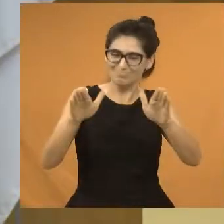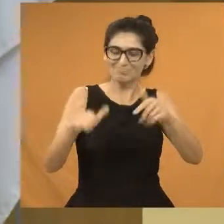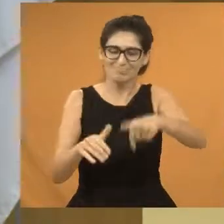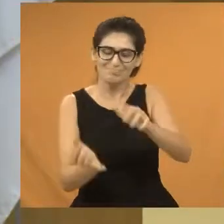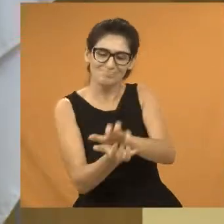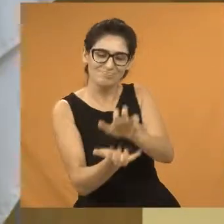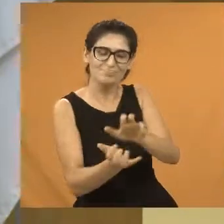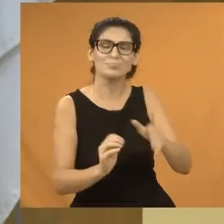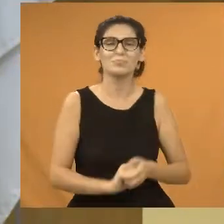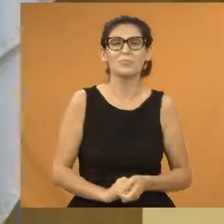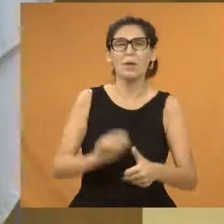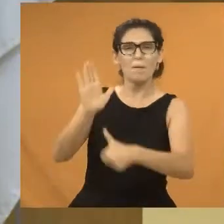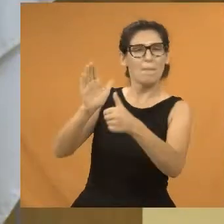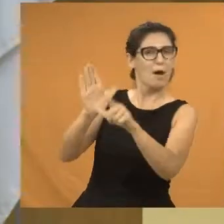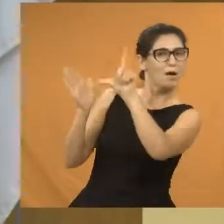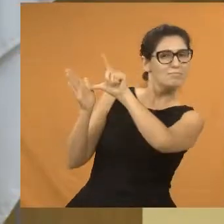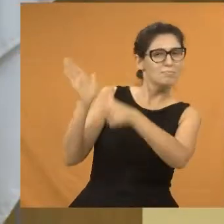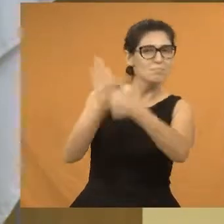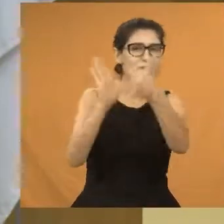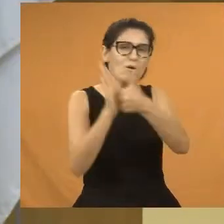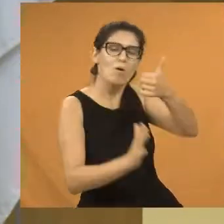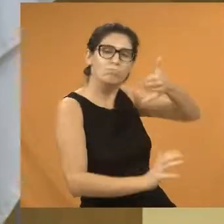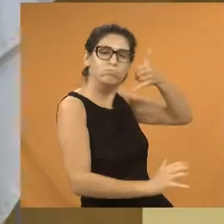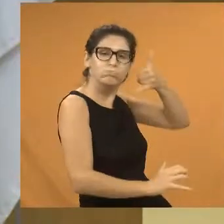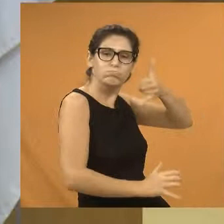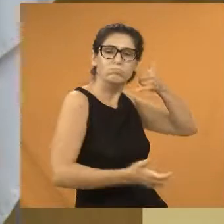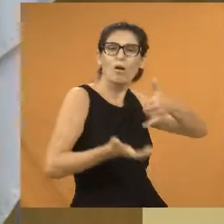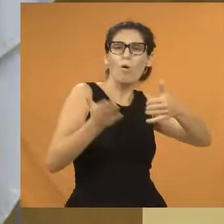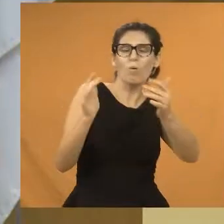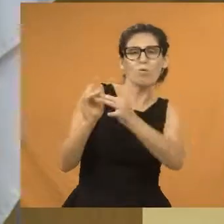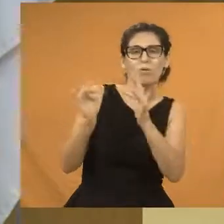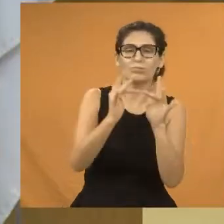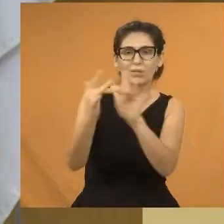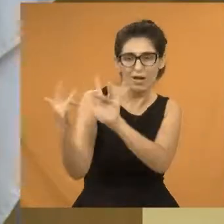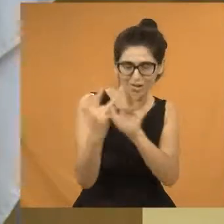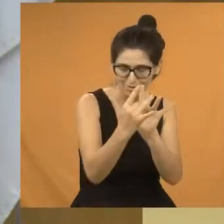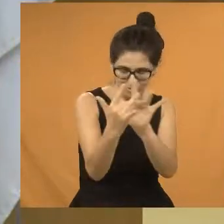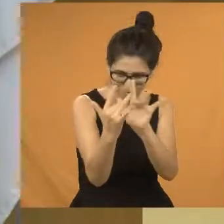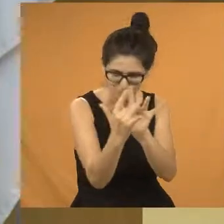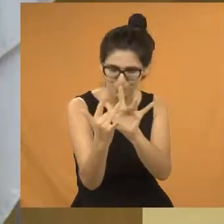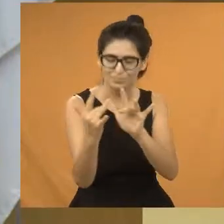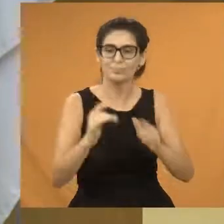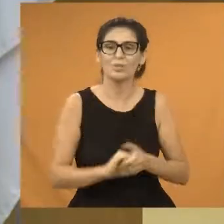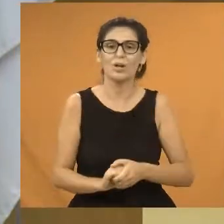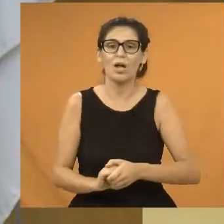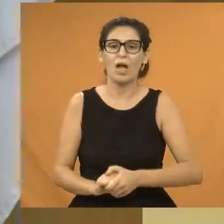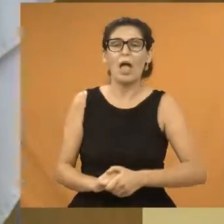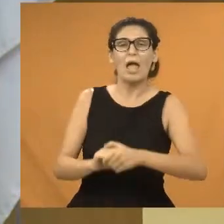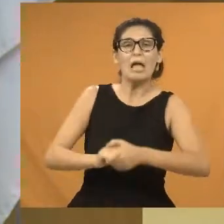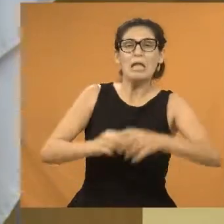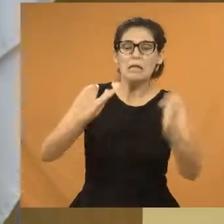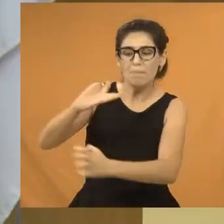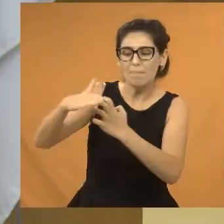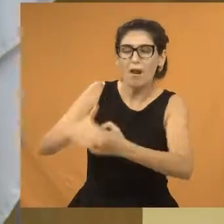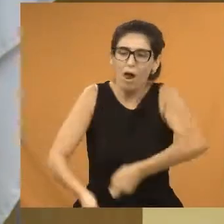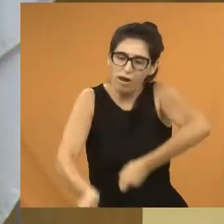fizeram foi comigo, a empresa do Grupo San Globan, a Quartzolite. Vai fazer uma fábrica aqui em